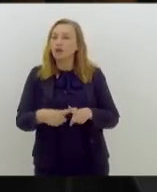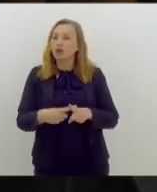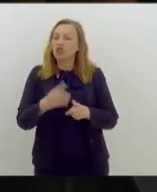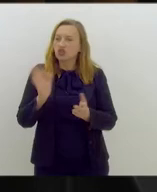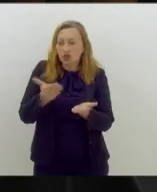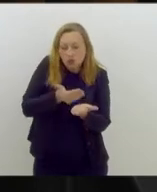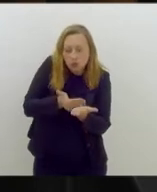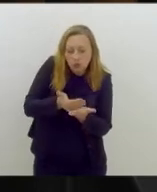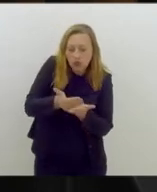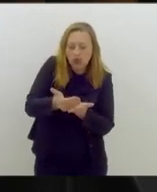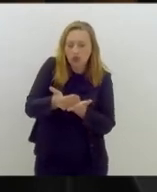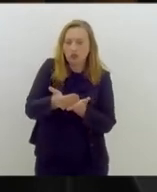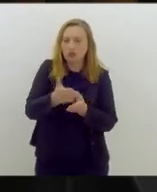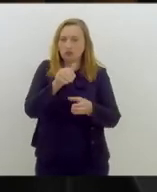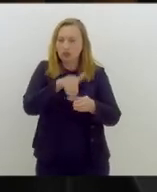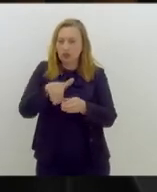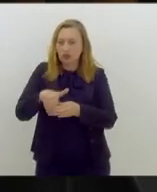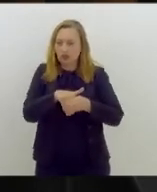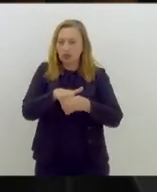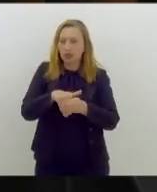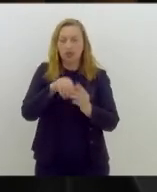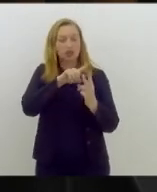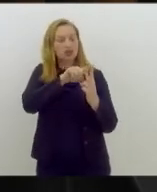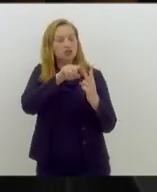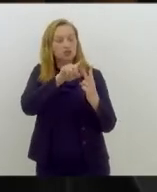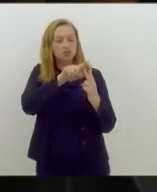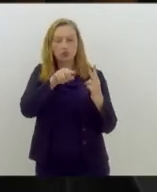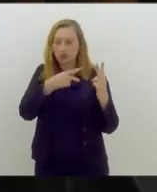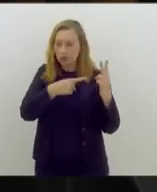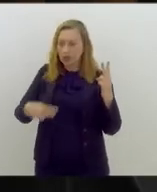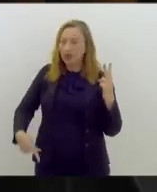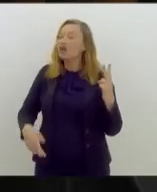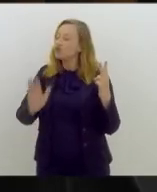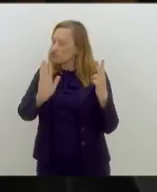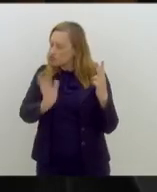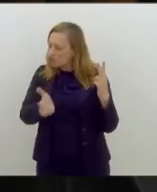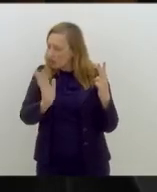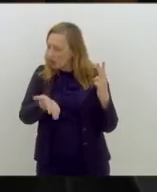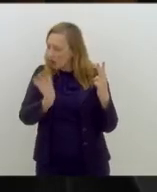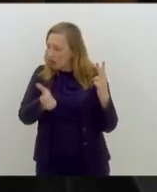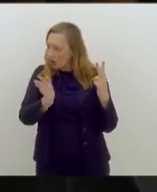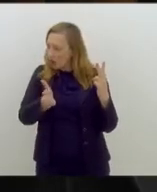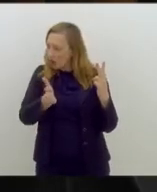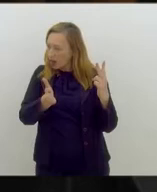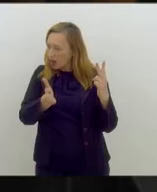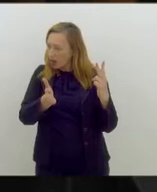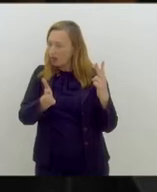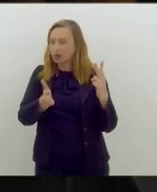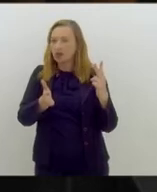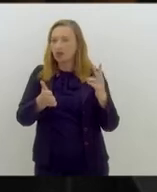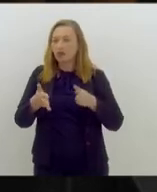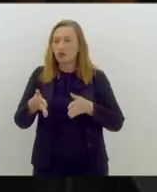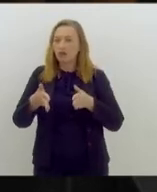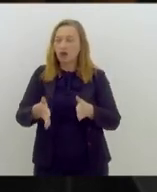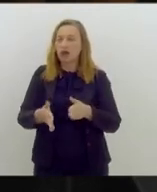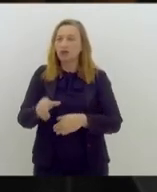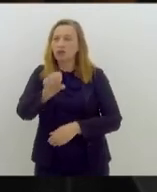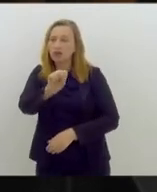o início das eleições esses dois polos já tinham cristalizado para si